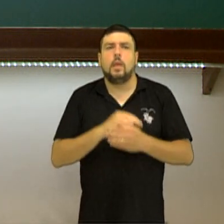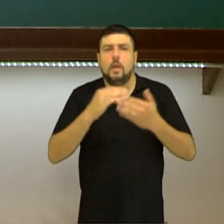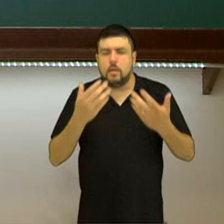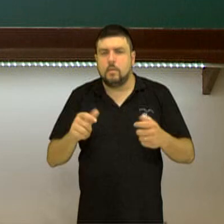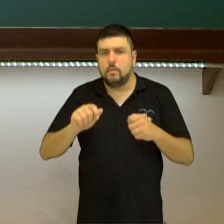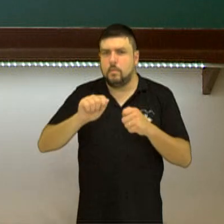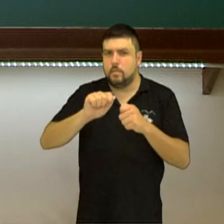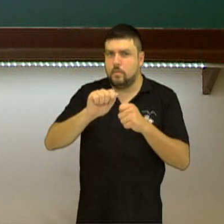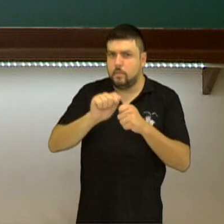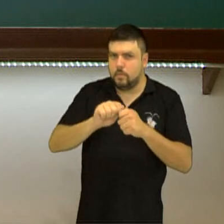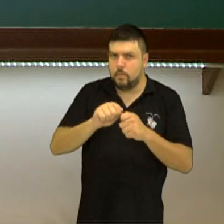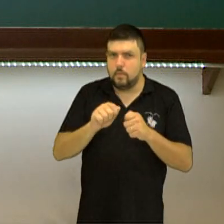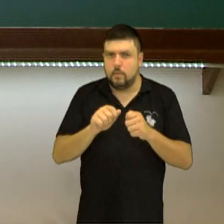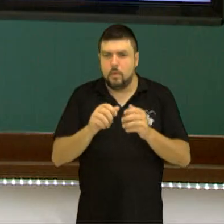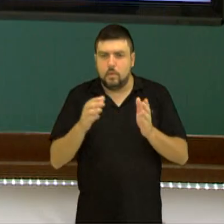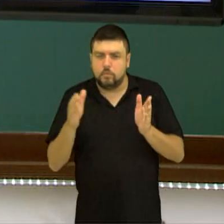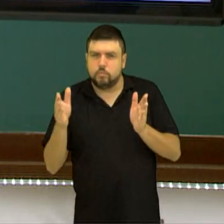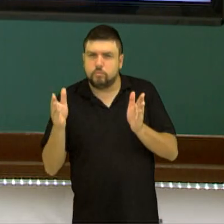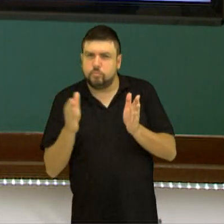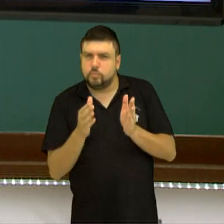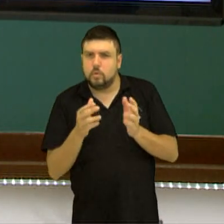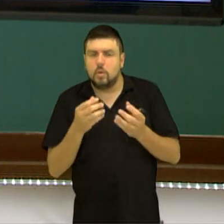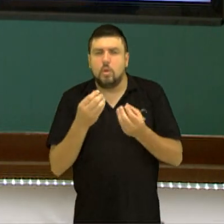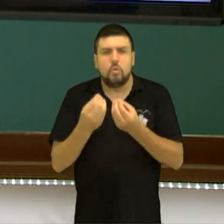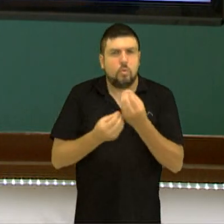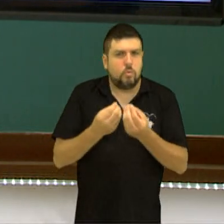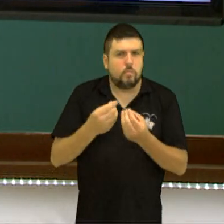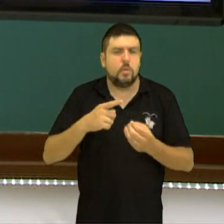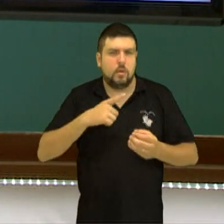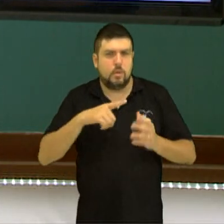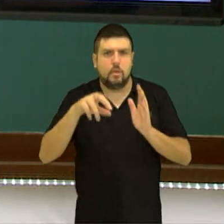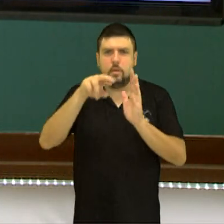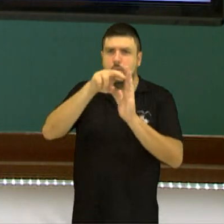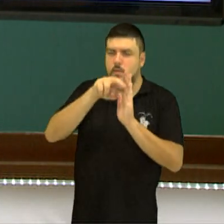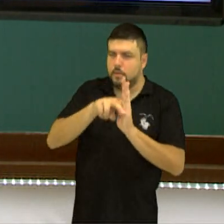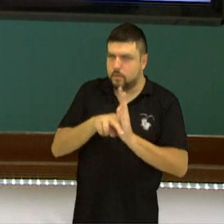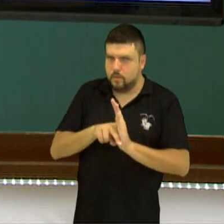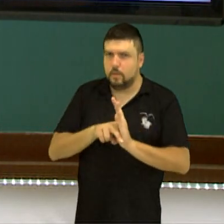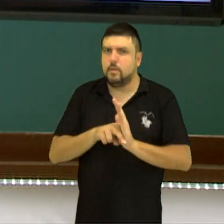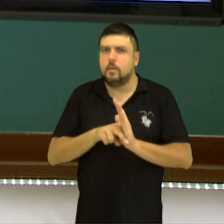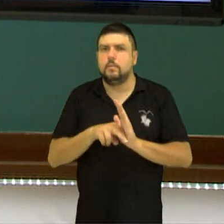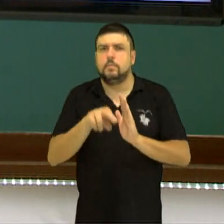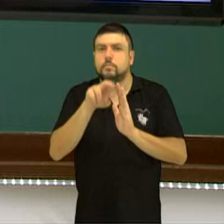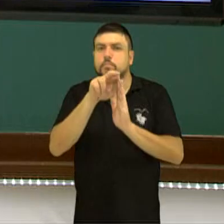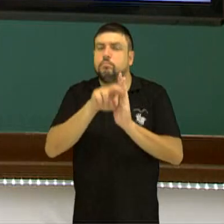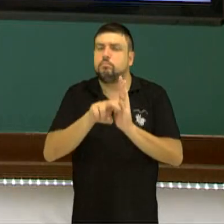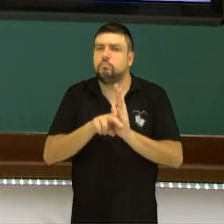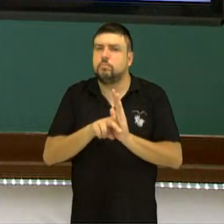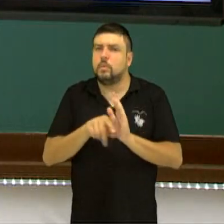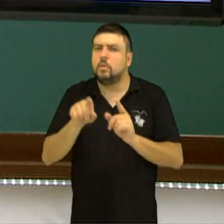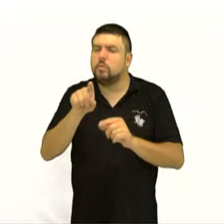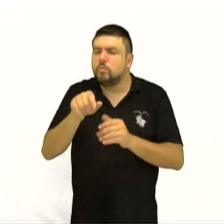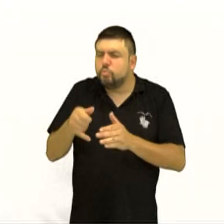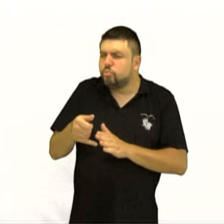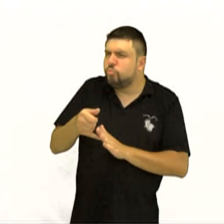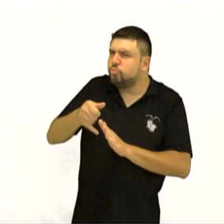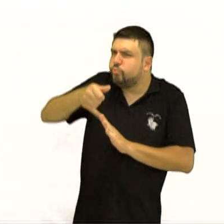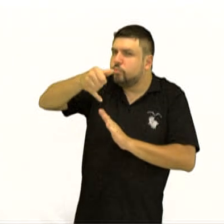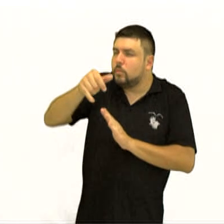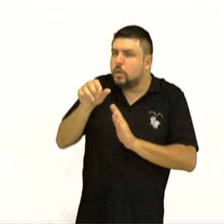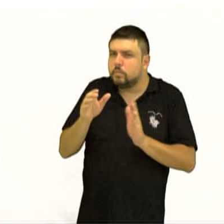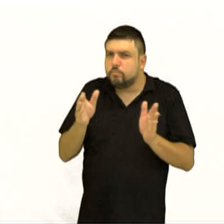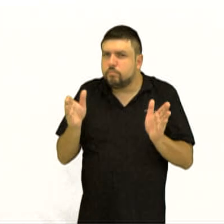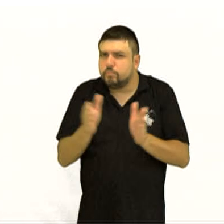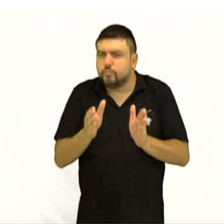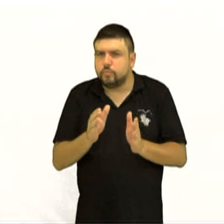bem tranquilas, tá? E eu coloquei aqui para você de forma bem tranquila para você entender. Arredonde o número até o número de classes de precisão pretendidas.